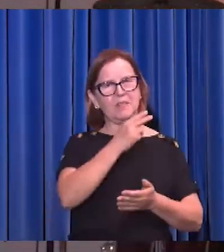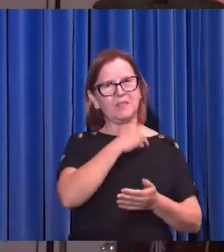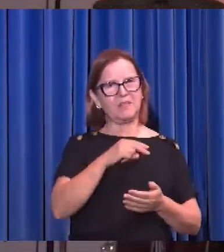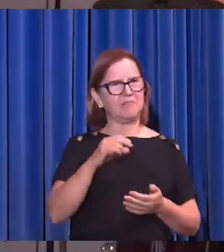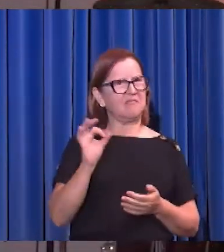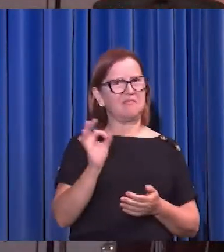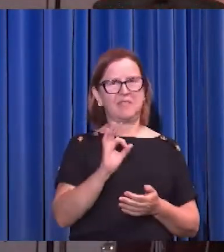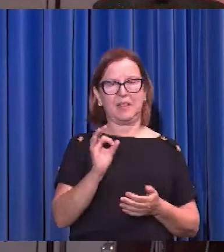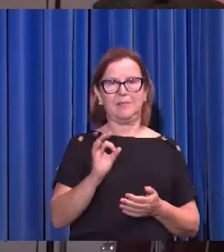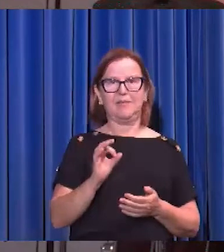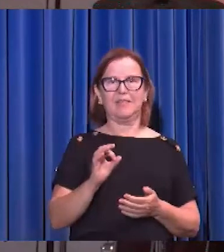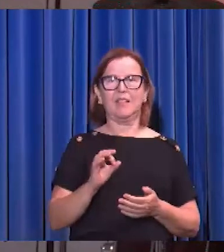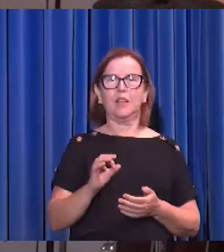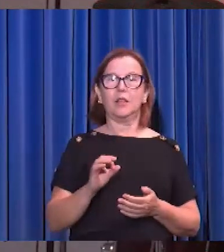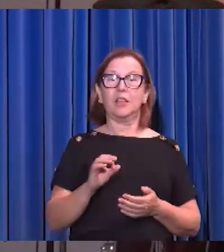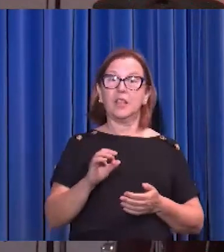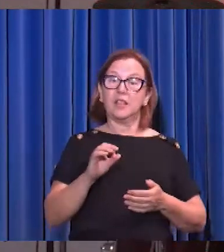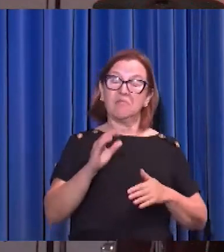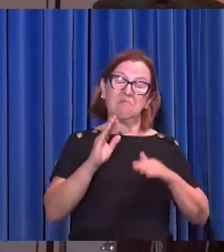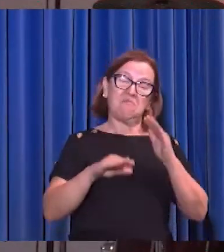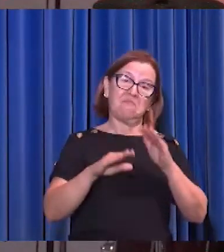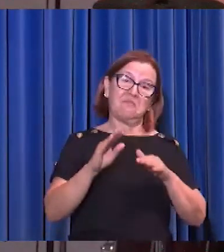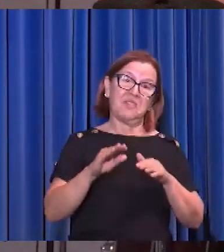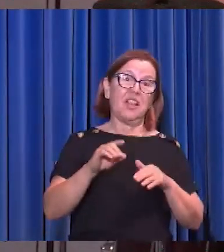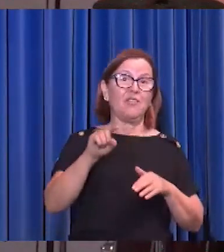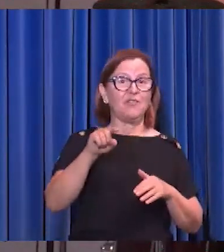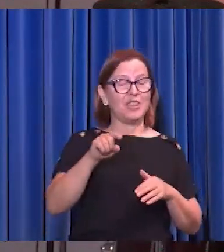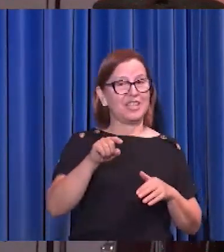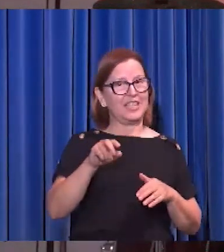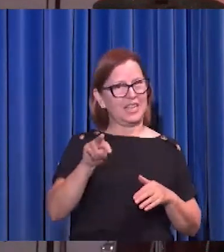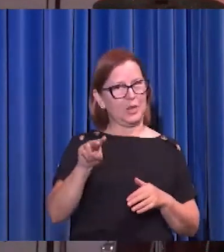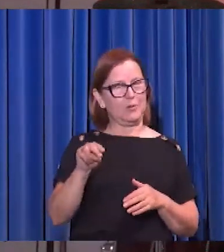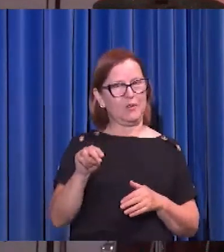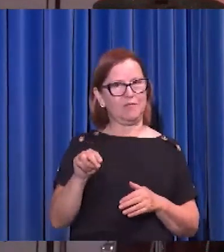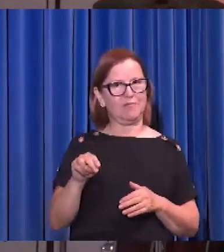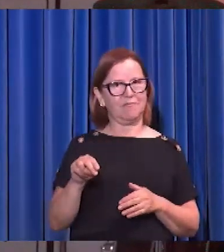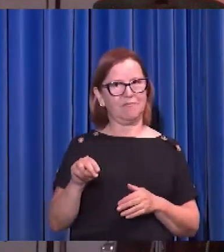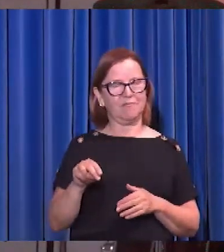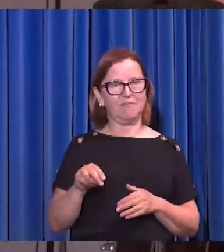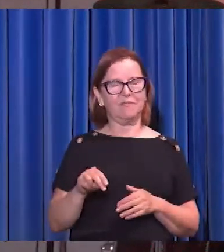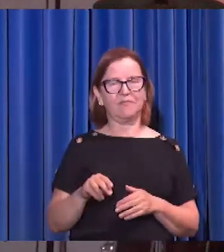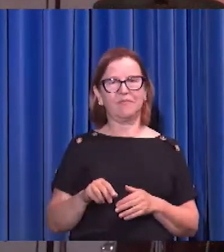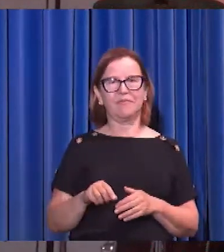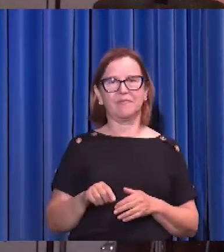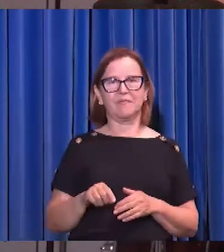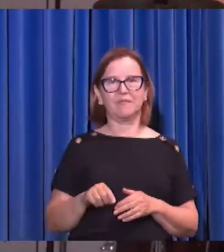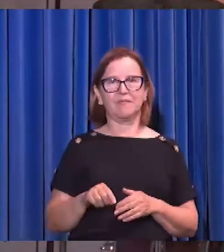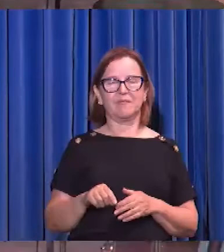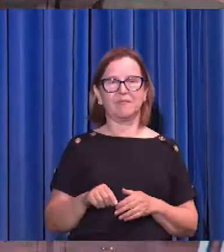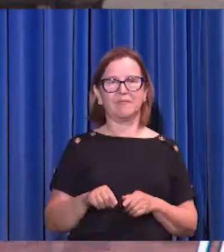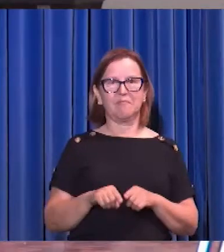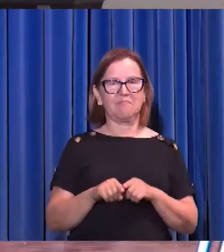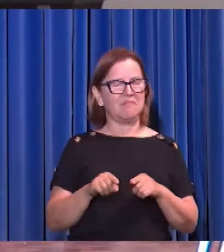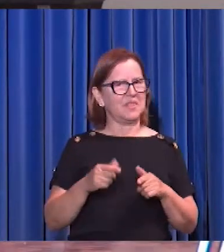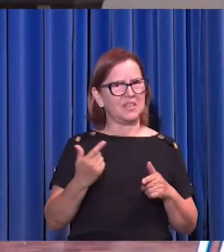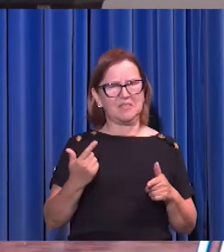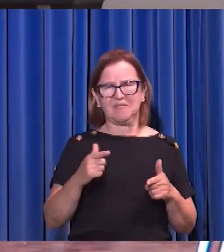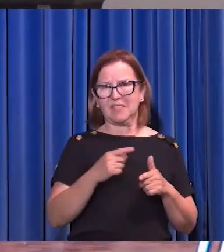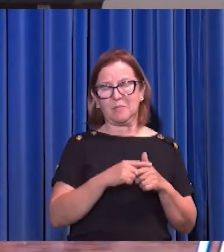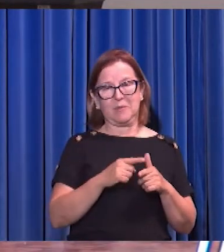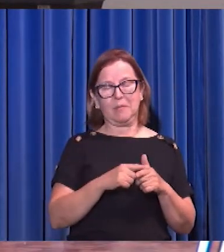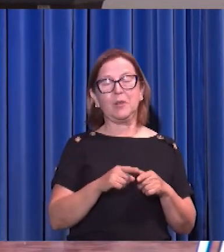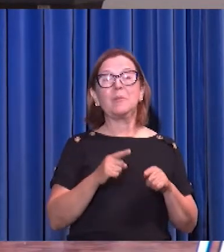você esteja nessa mesma situação. E não há nenhum demérito nisso. Porque